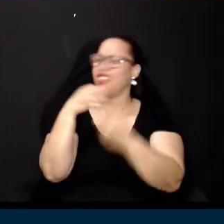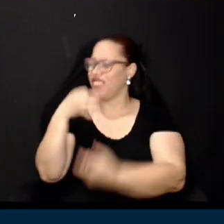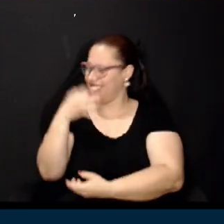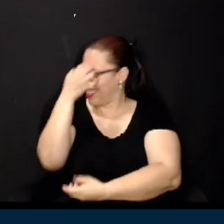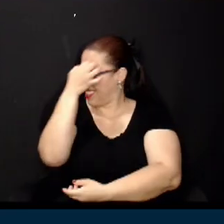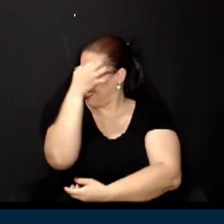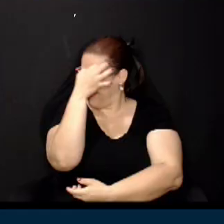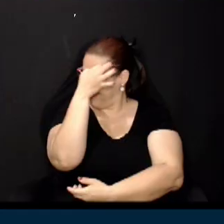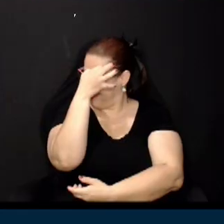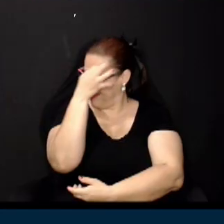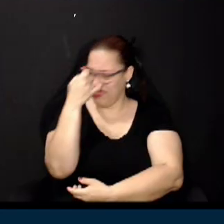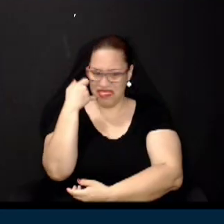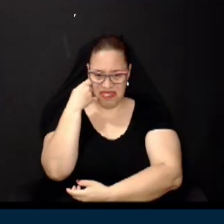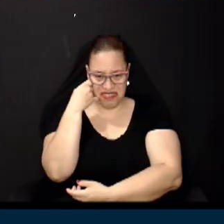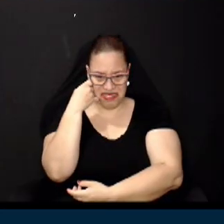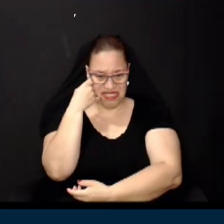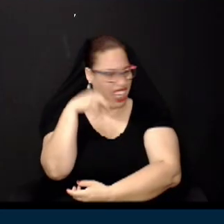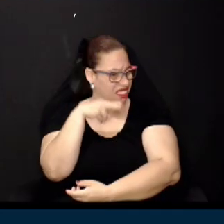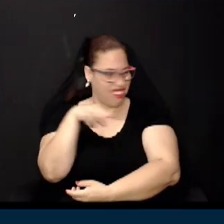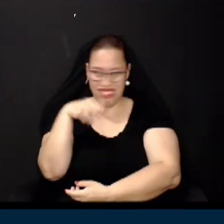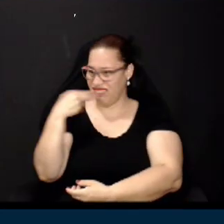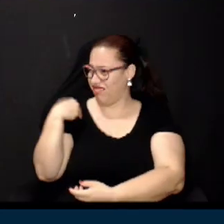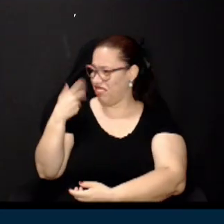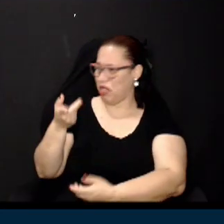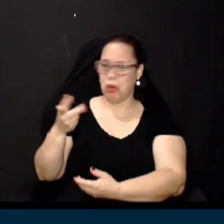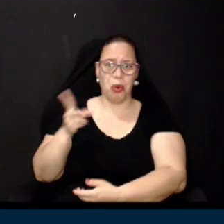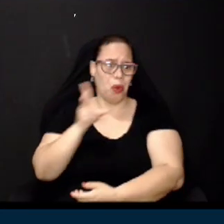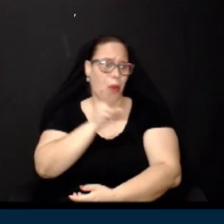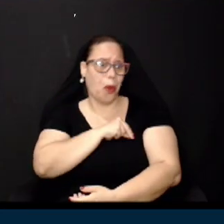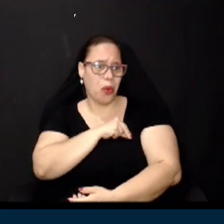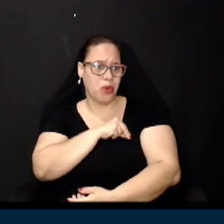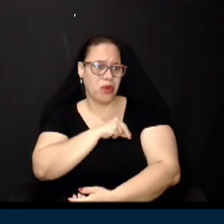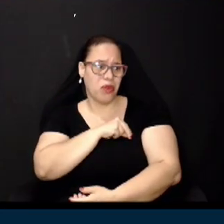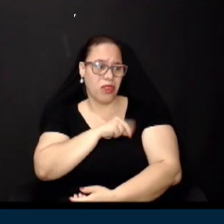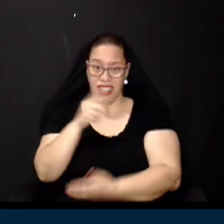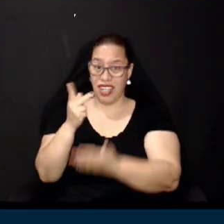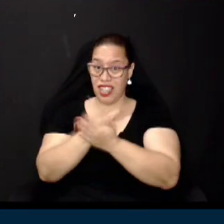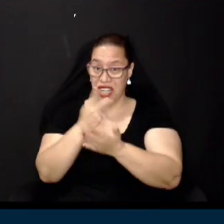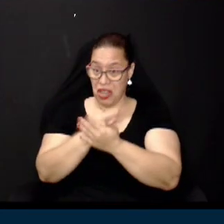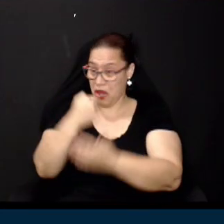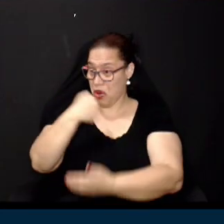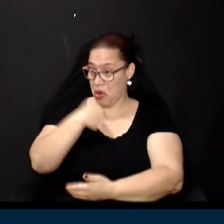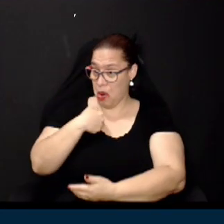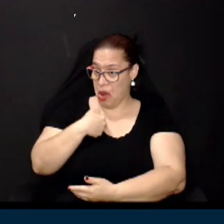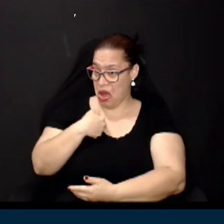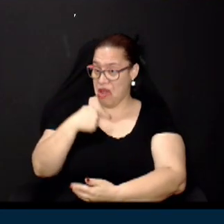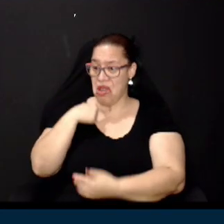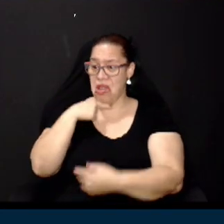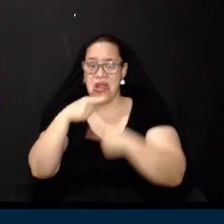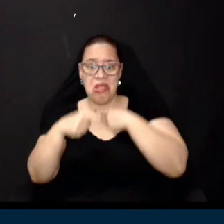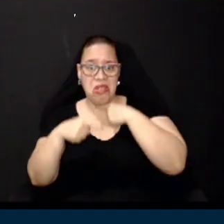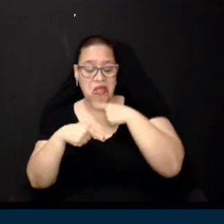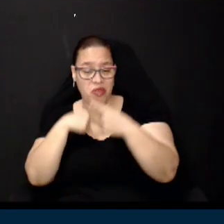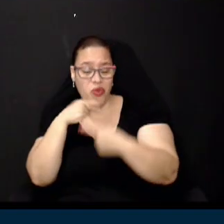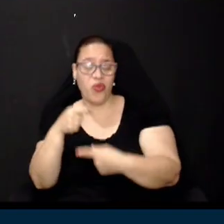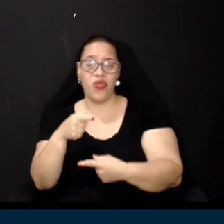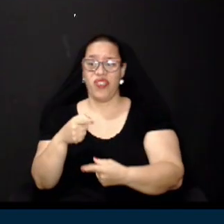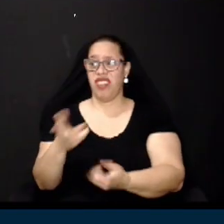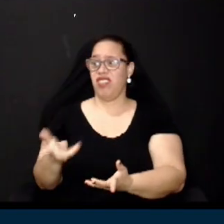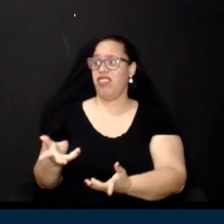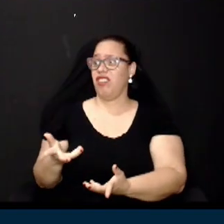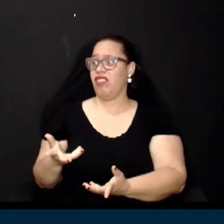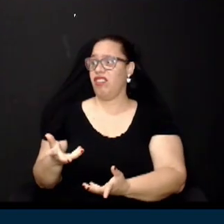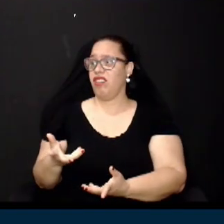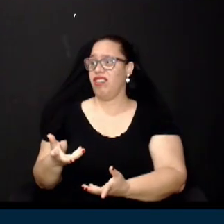De repente você olha de fora e fala, poxa vida, será que a errada sou eu? Então aquela dúvida, né, e de